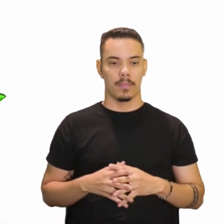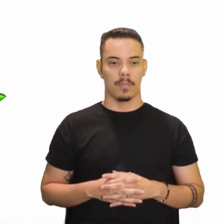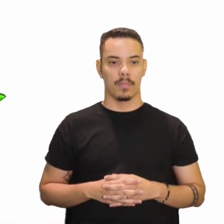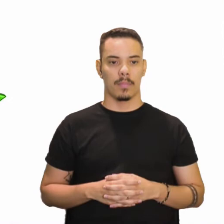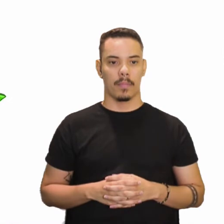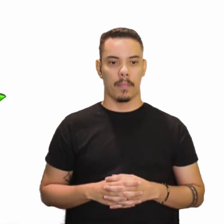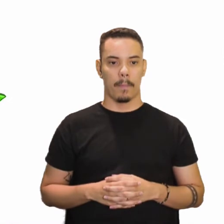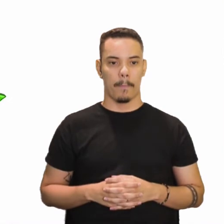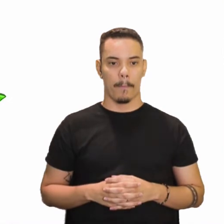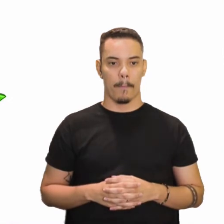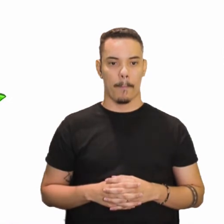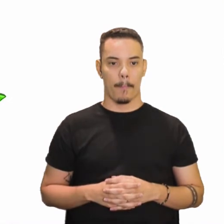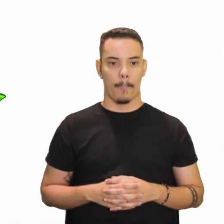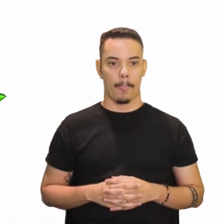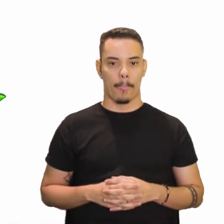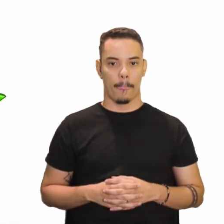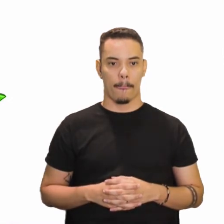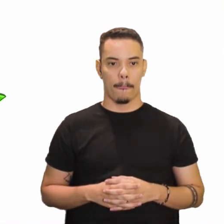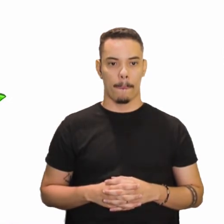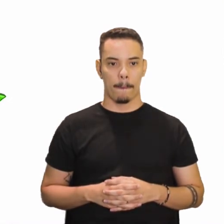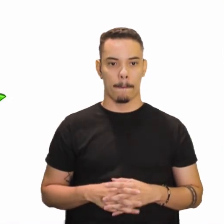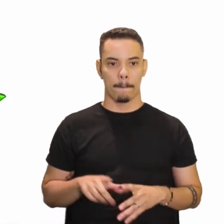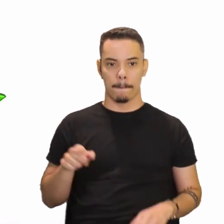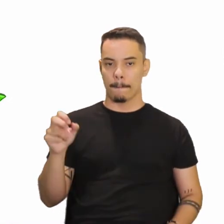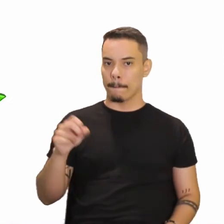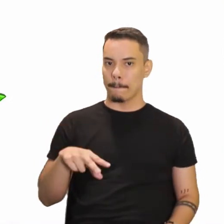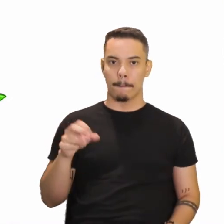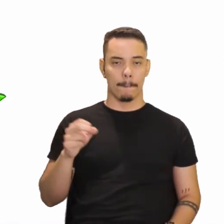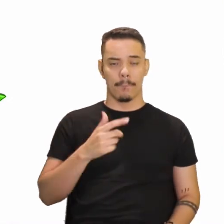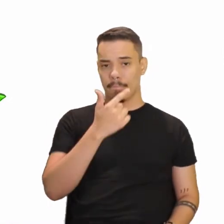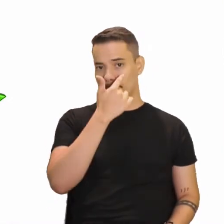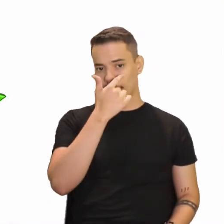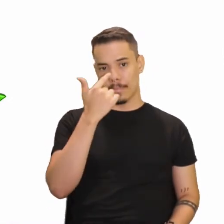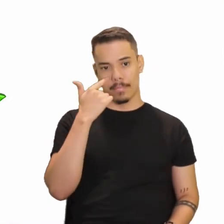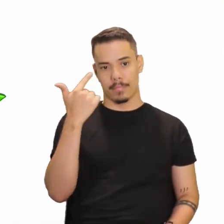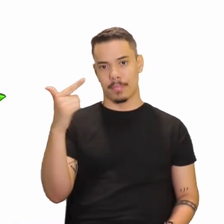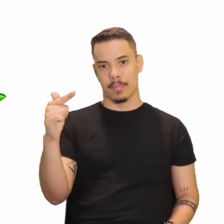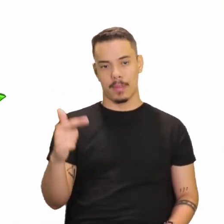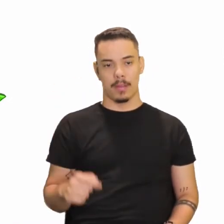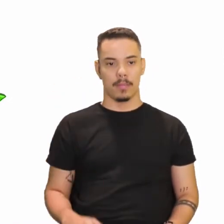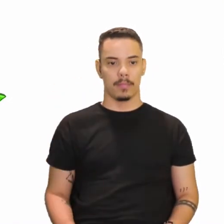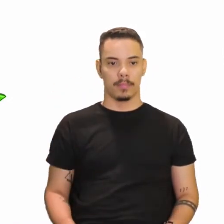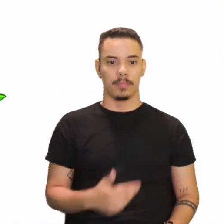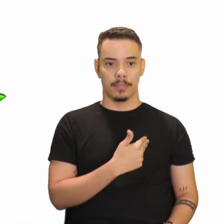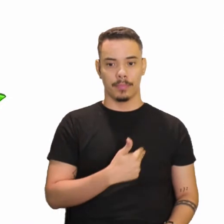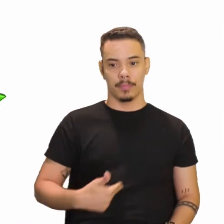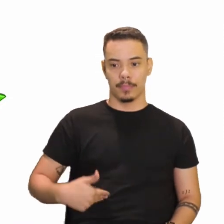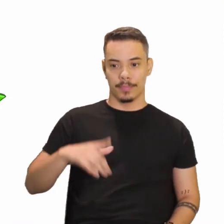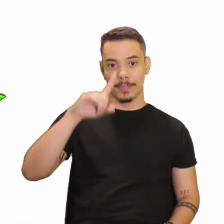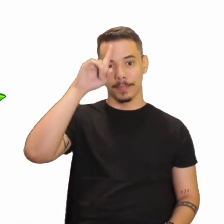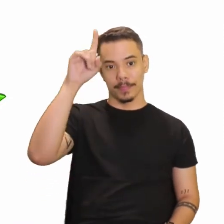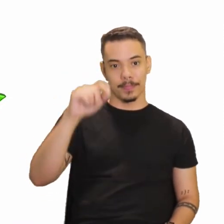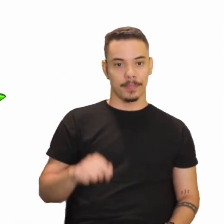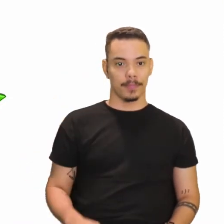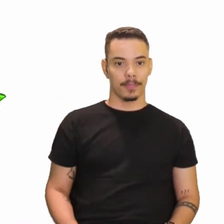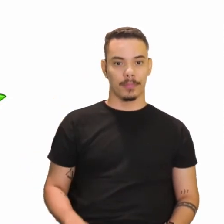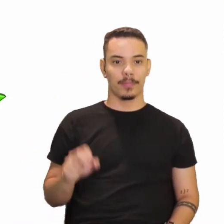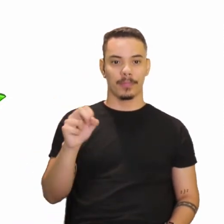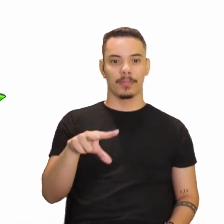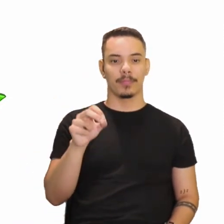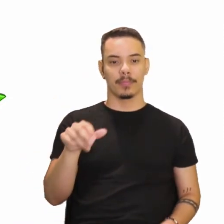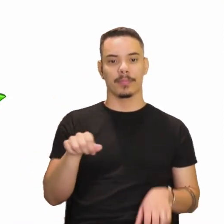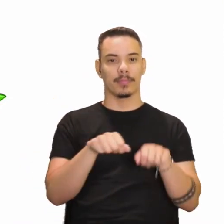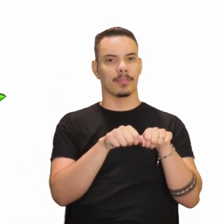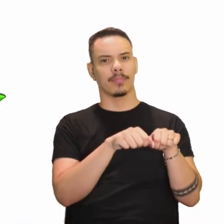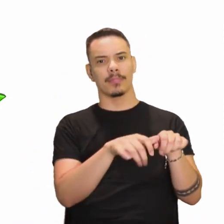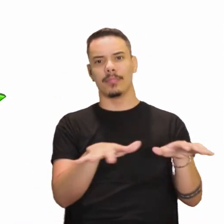é esse vírus não existe o governo criou o vírus